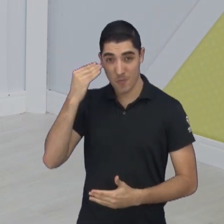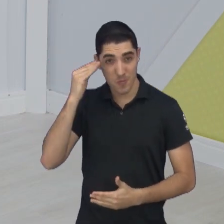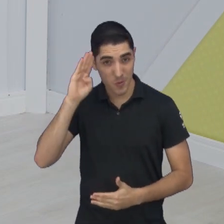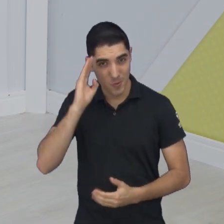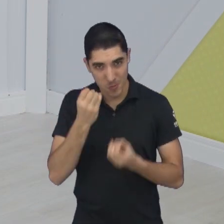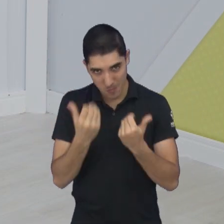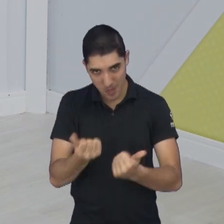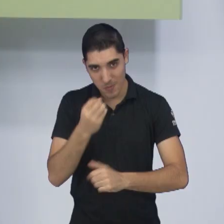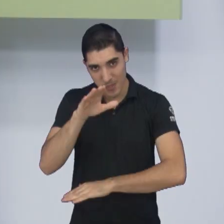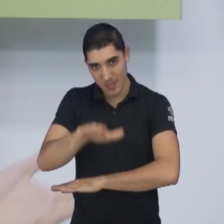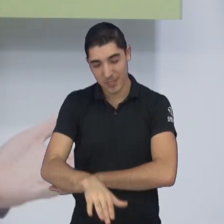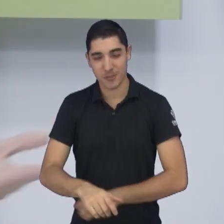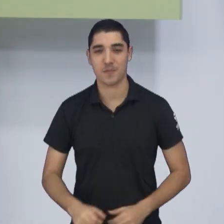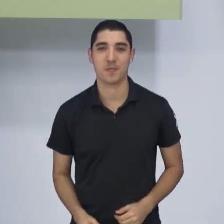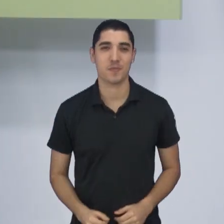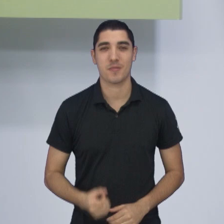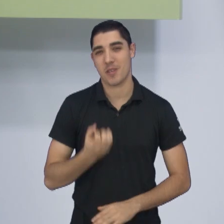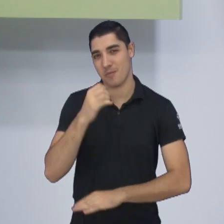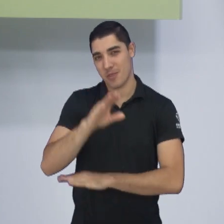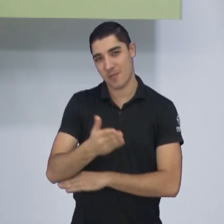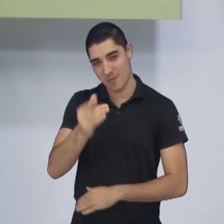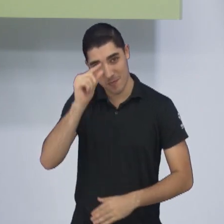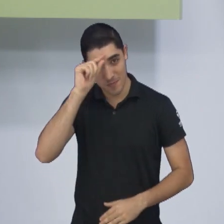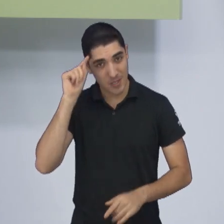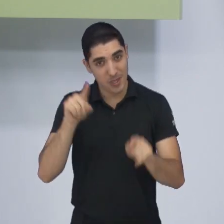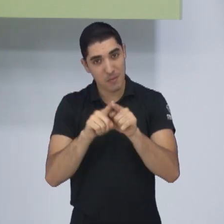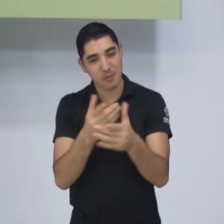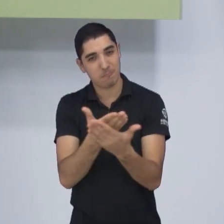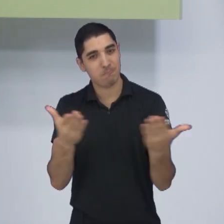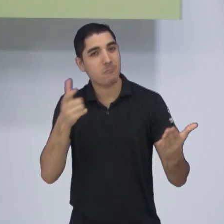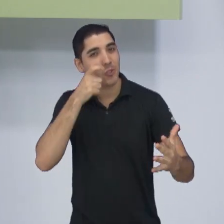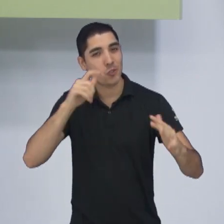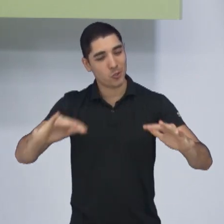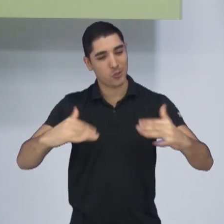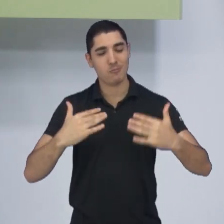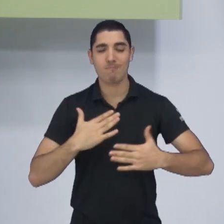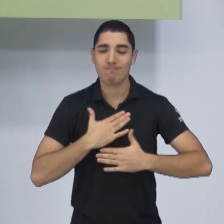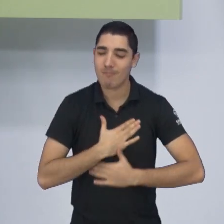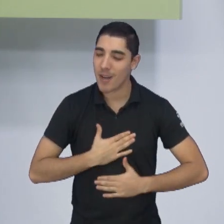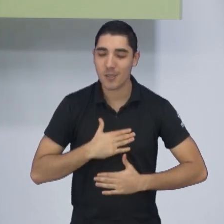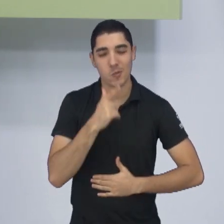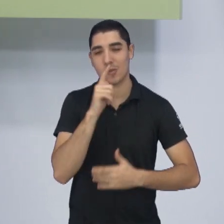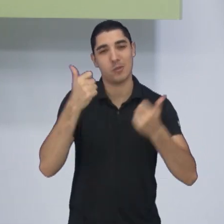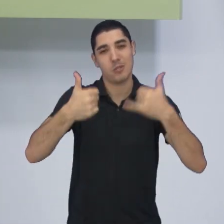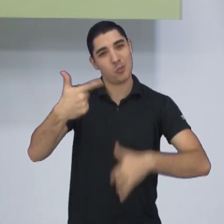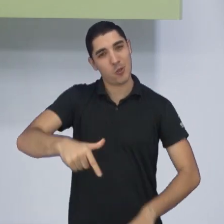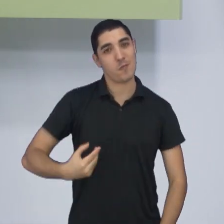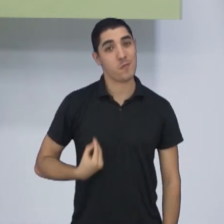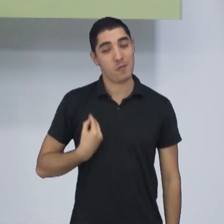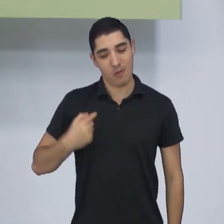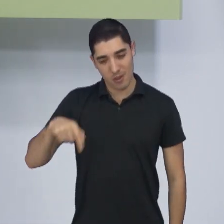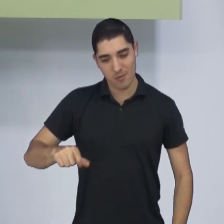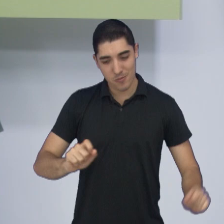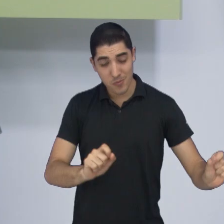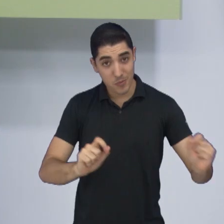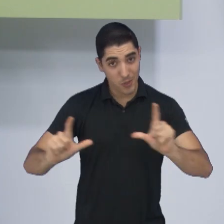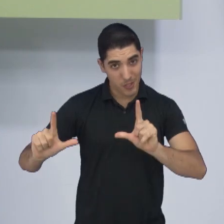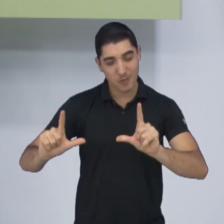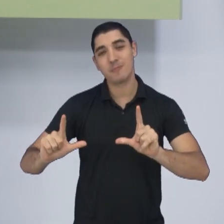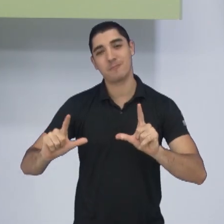Castilho. Tudo bem, Bruno? Boa tarde. Boa tarde, Vieira. Boa tarde a você aí de casa. Como sempre, é um prazer inenarrável estar em mais uma Hora do